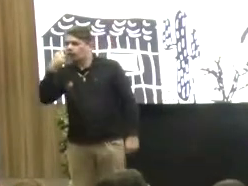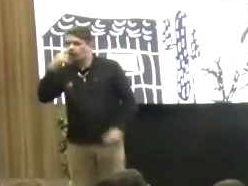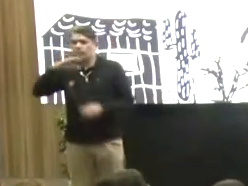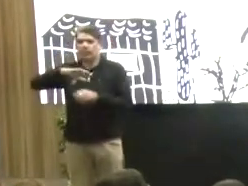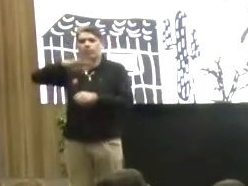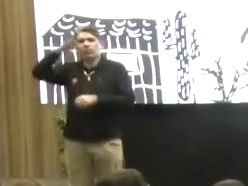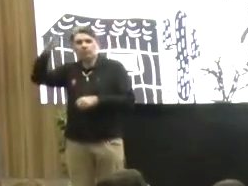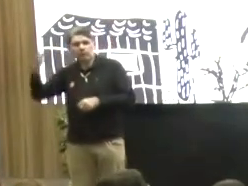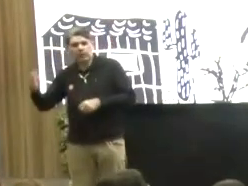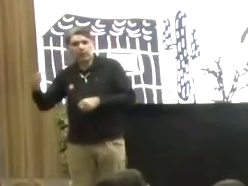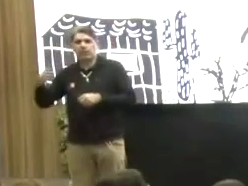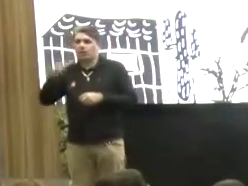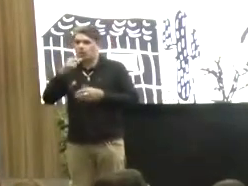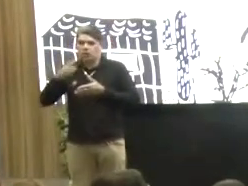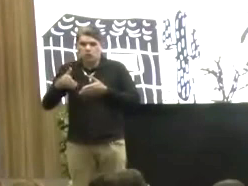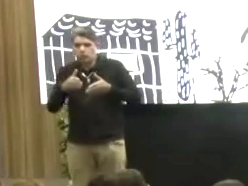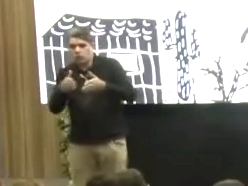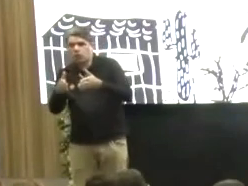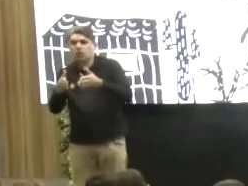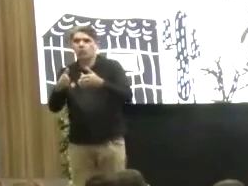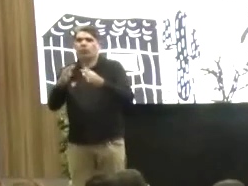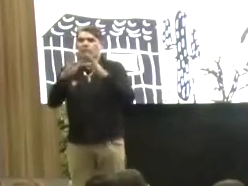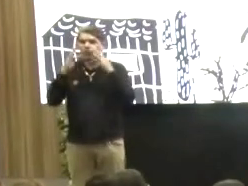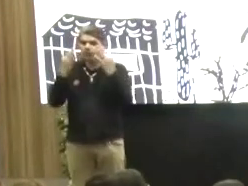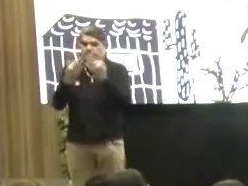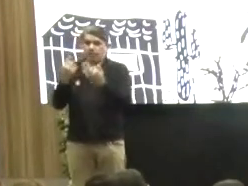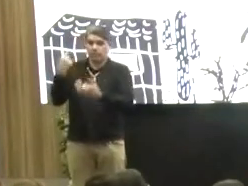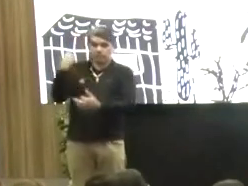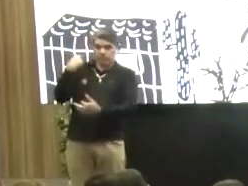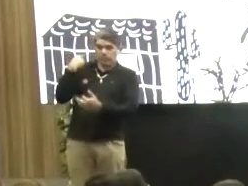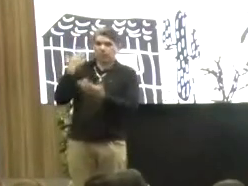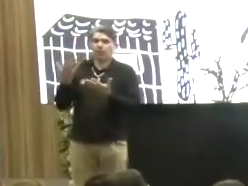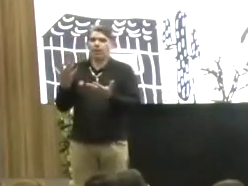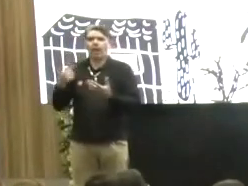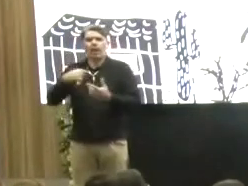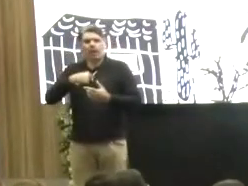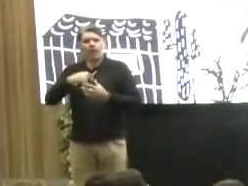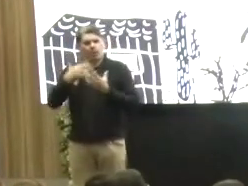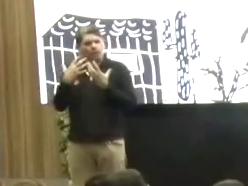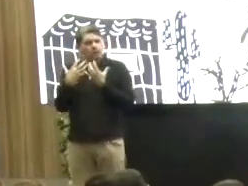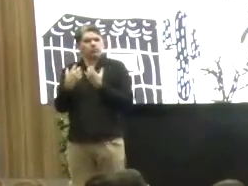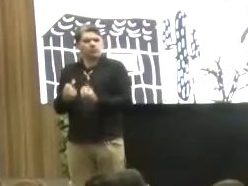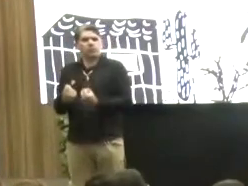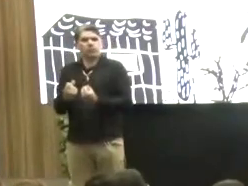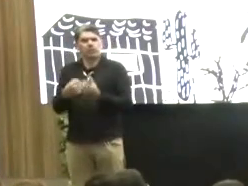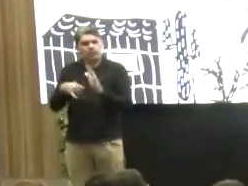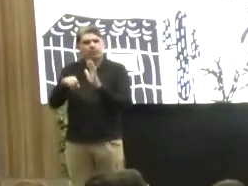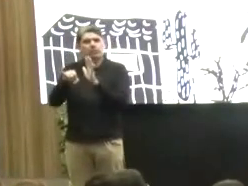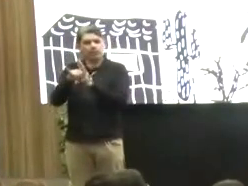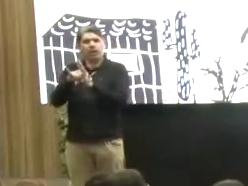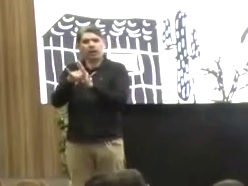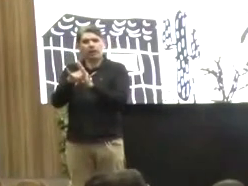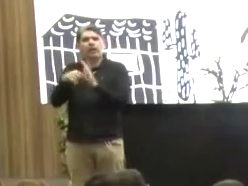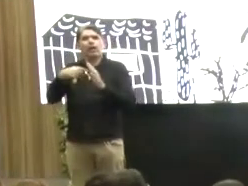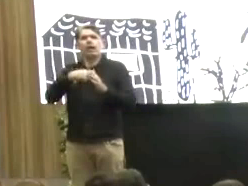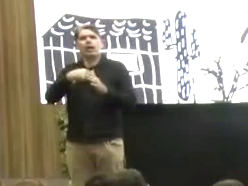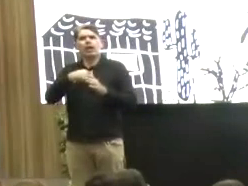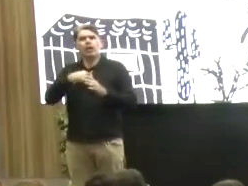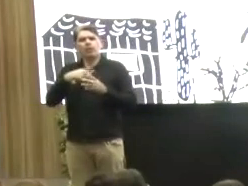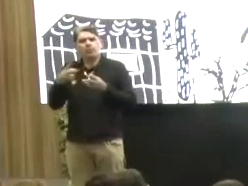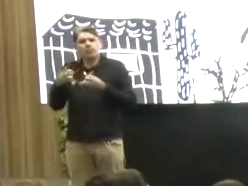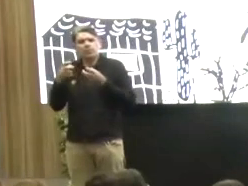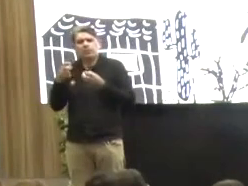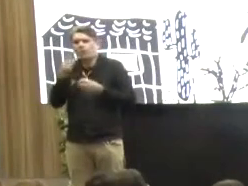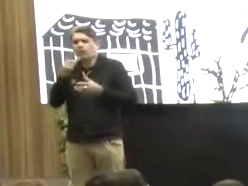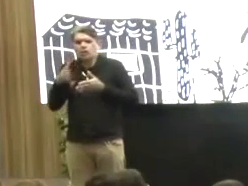Ao mesmo tempo que eu preciso assumir que sou parte e me constitui, e que o rio não é um